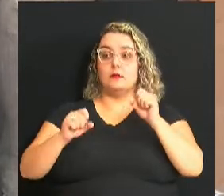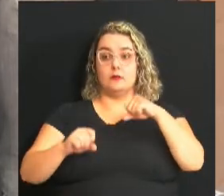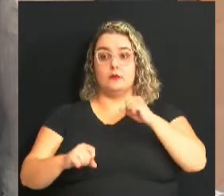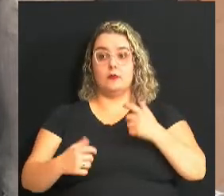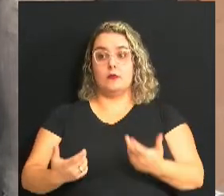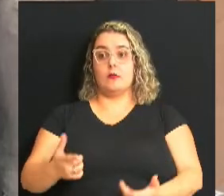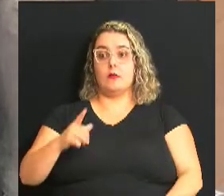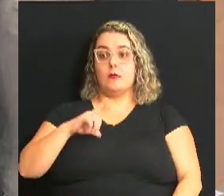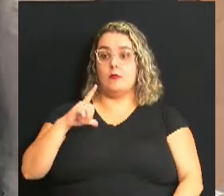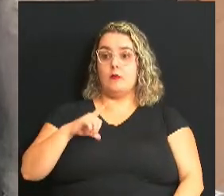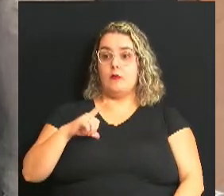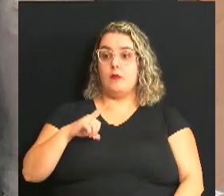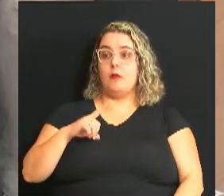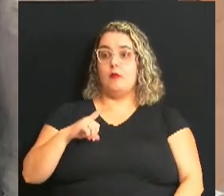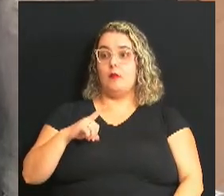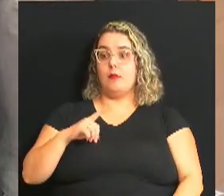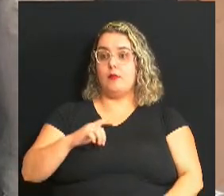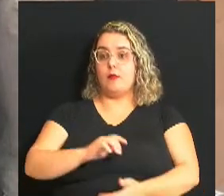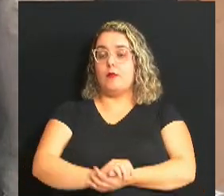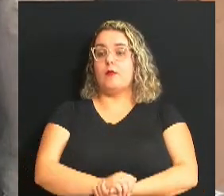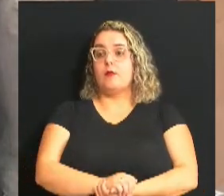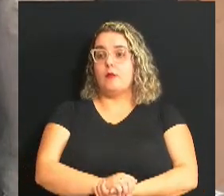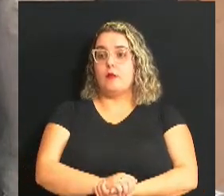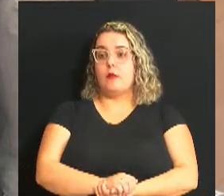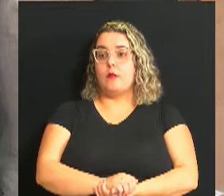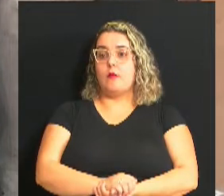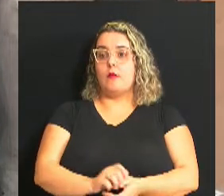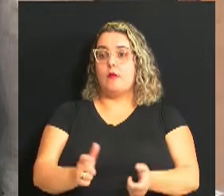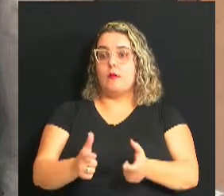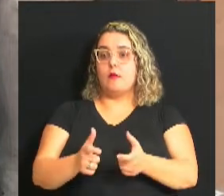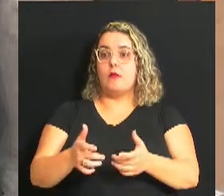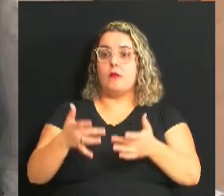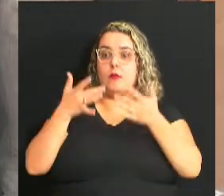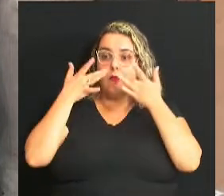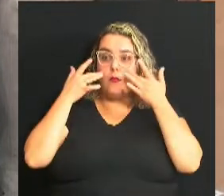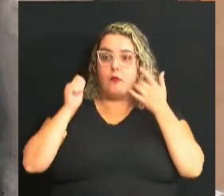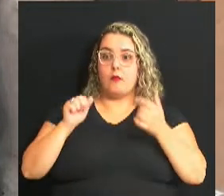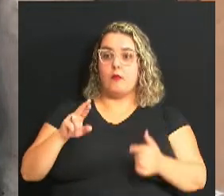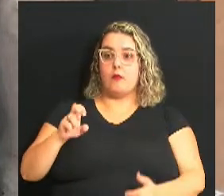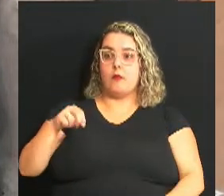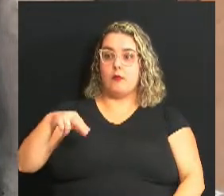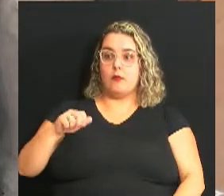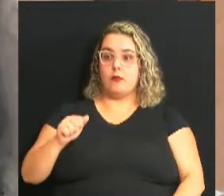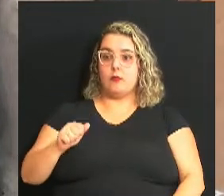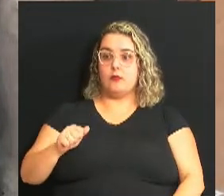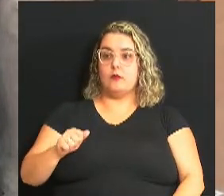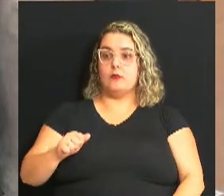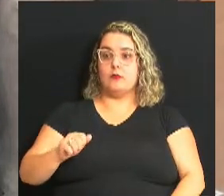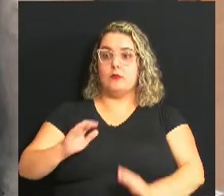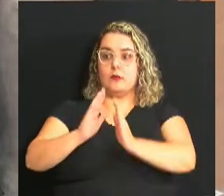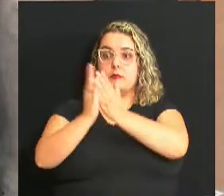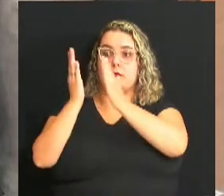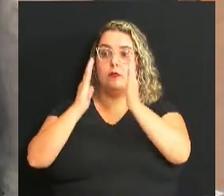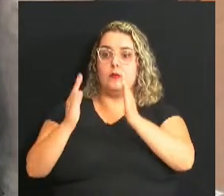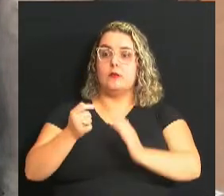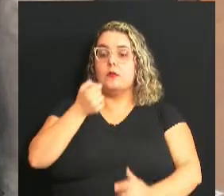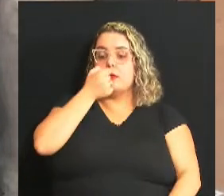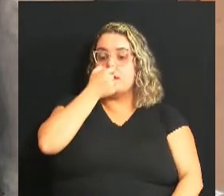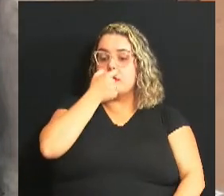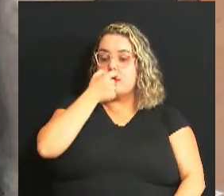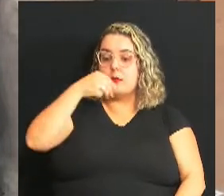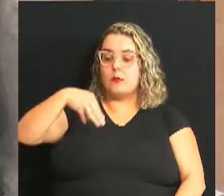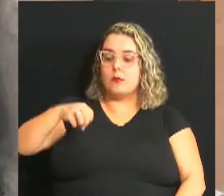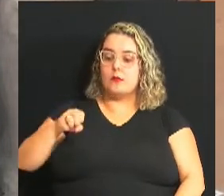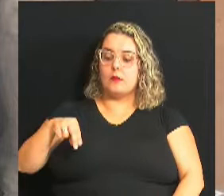o espaço lá, o pequeno teatro de arena agora da Biblioteca Monteiro Lobato também, né? Então,